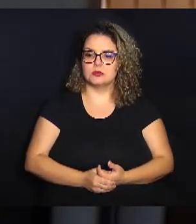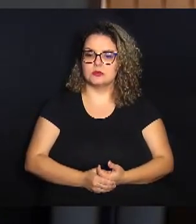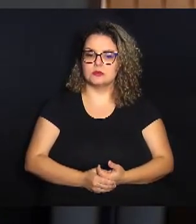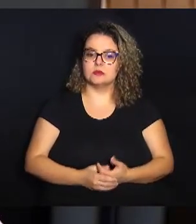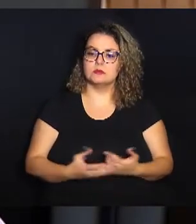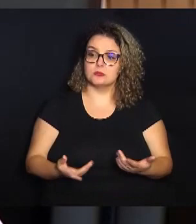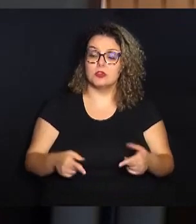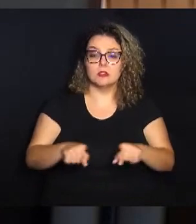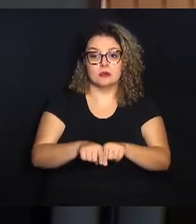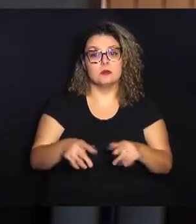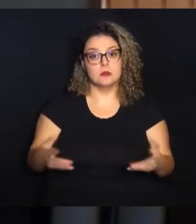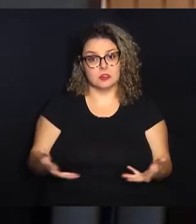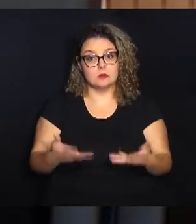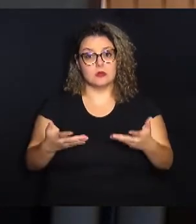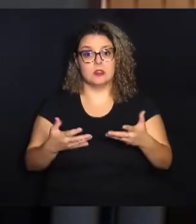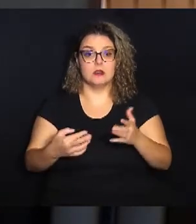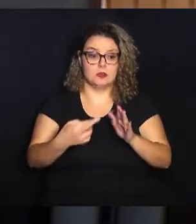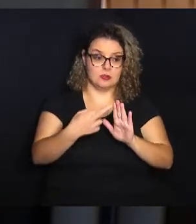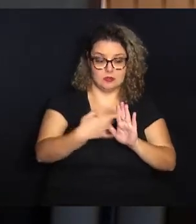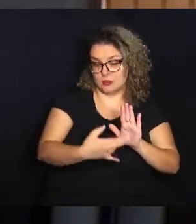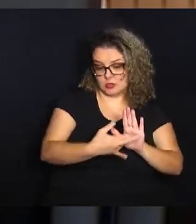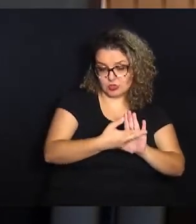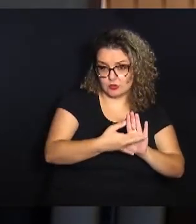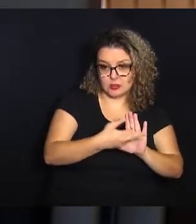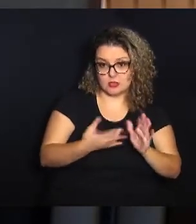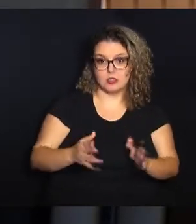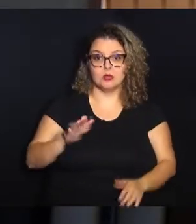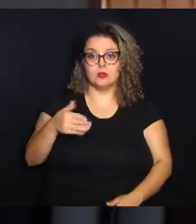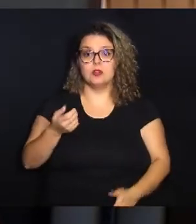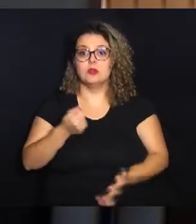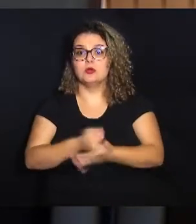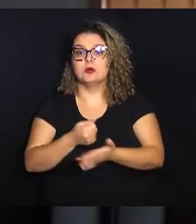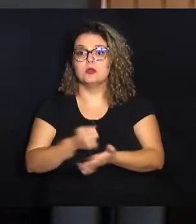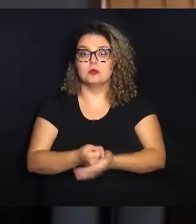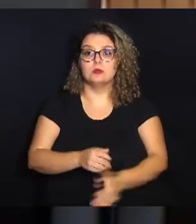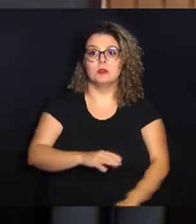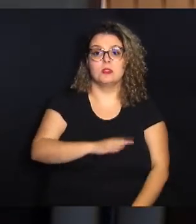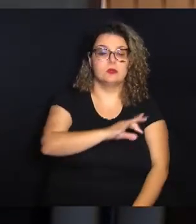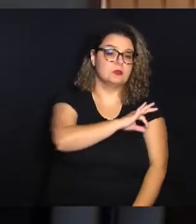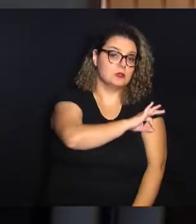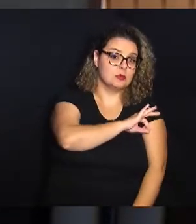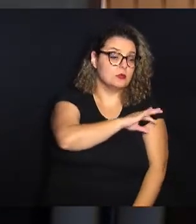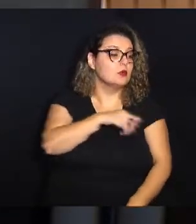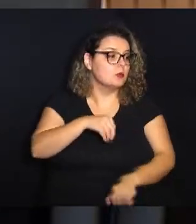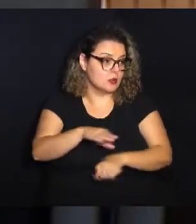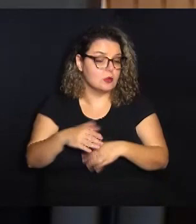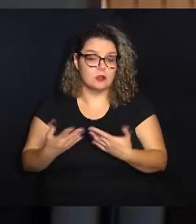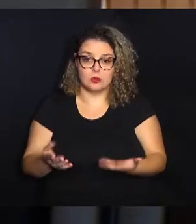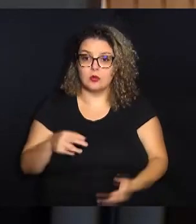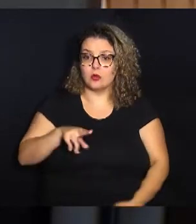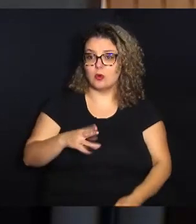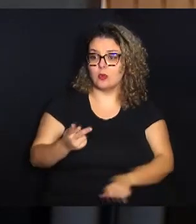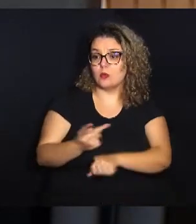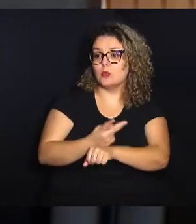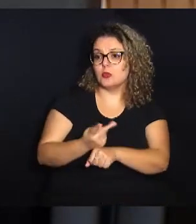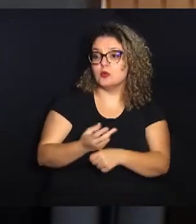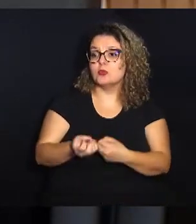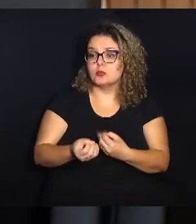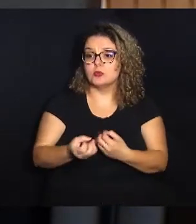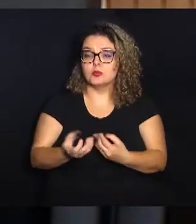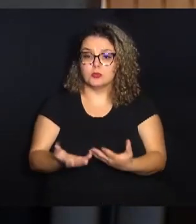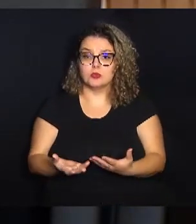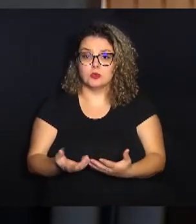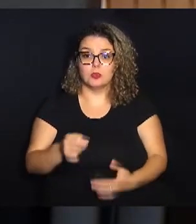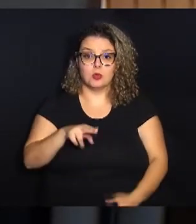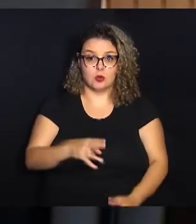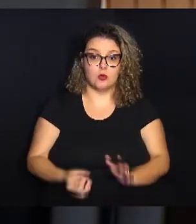serem iniciativas assim regimentais, quando você cobra uma ação da prefeitura com uma indicação, ou busca uma informação, ou